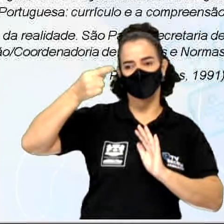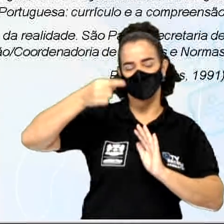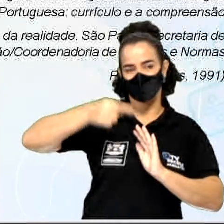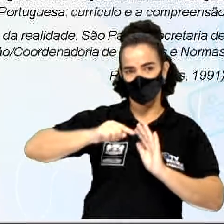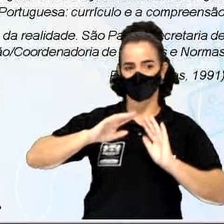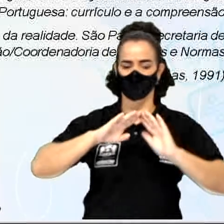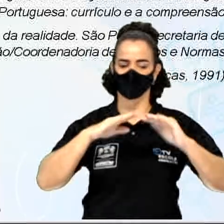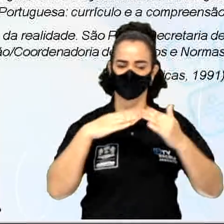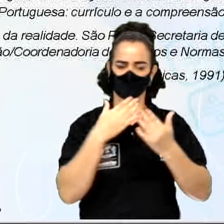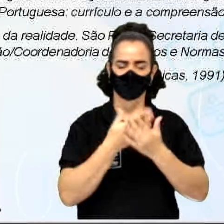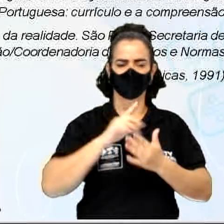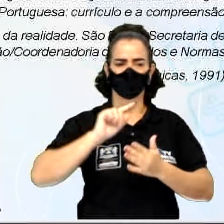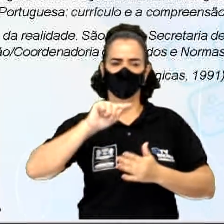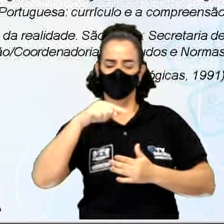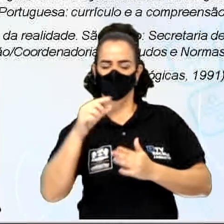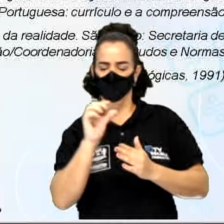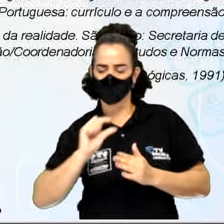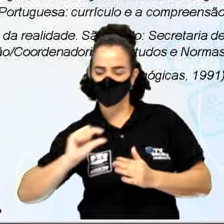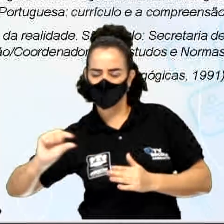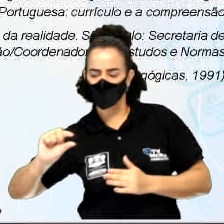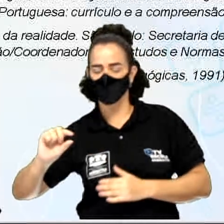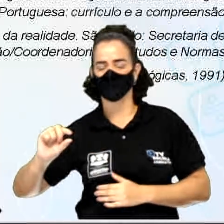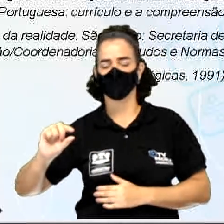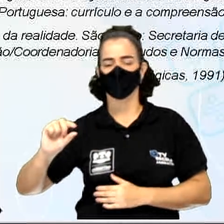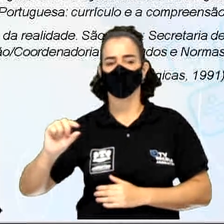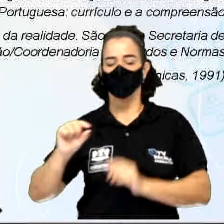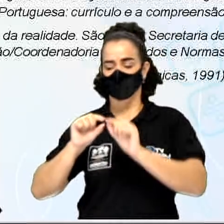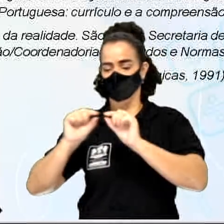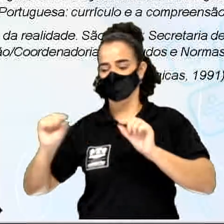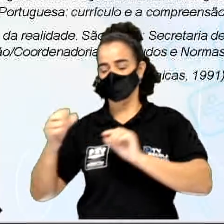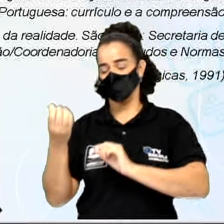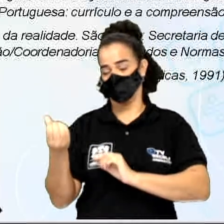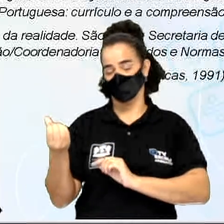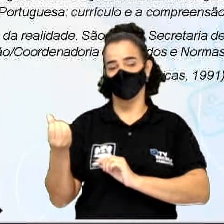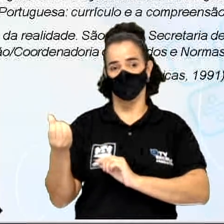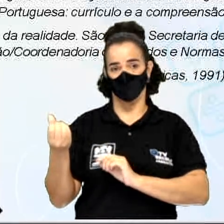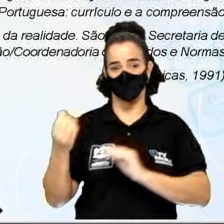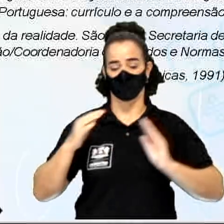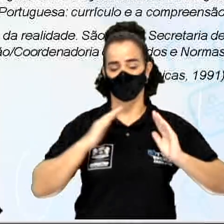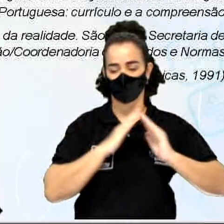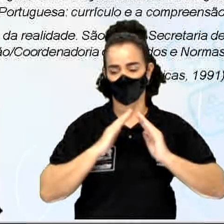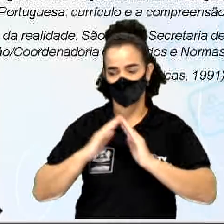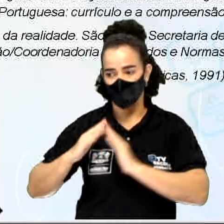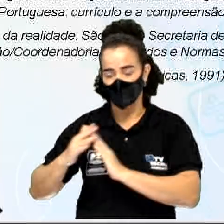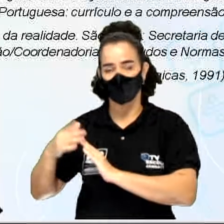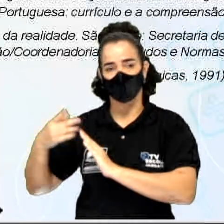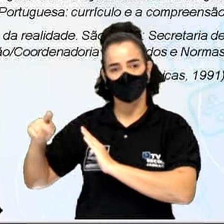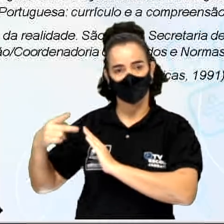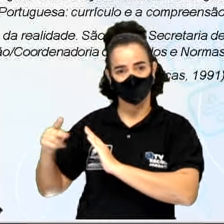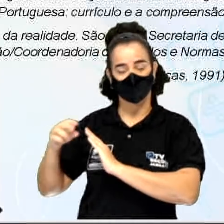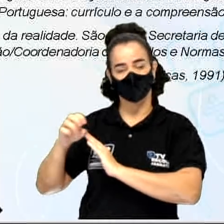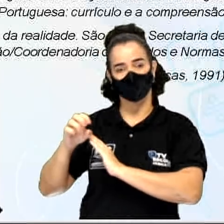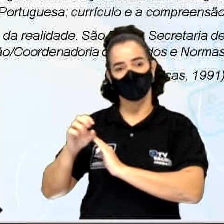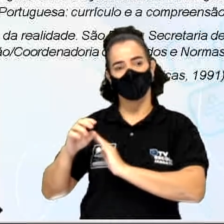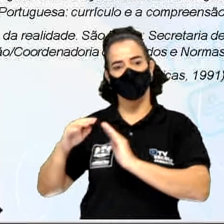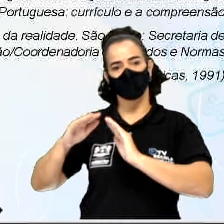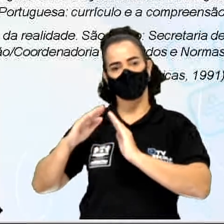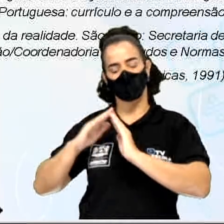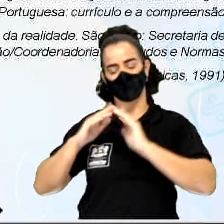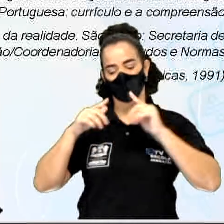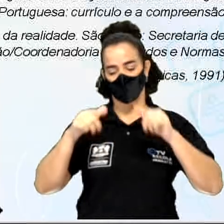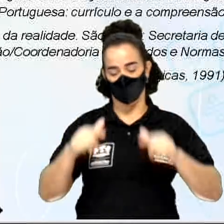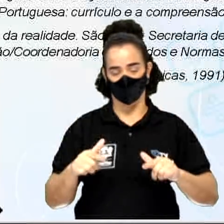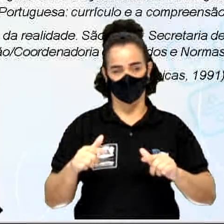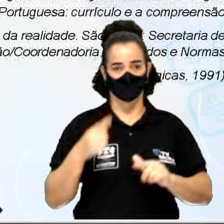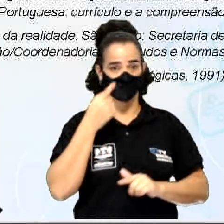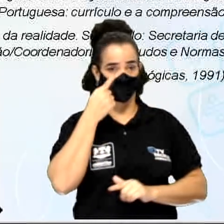temos lá mais um pouquinho abaixo na linha de número 6, favela em que morava. Observe que no